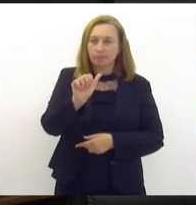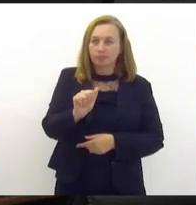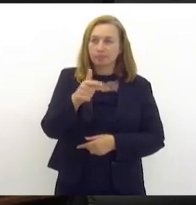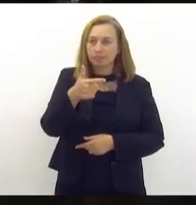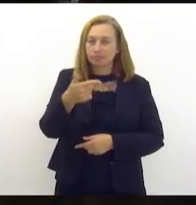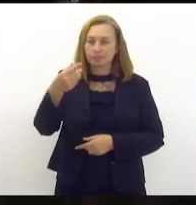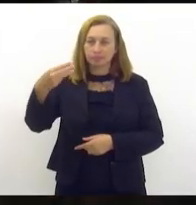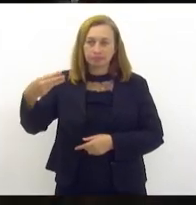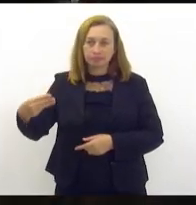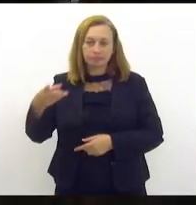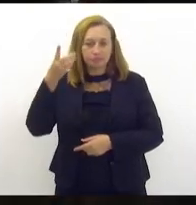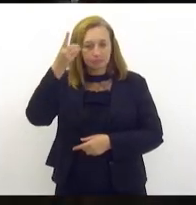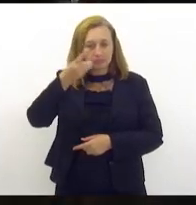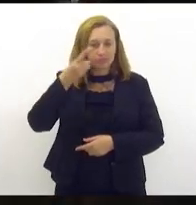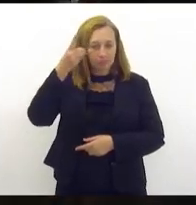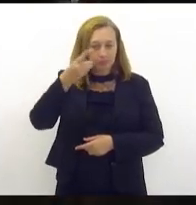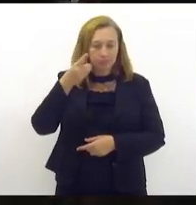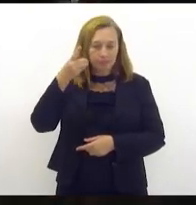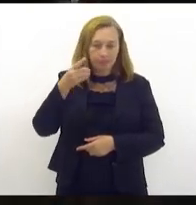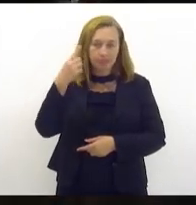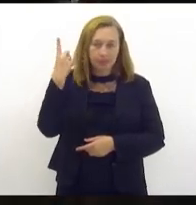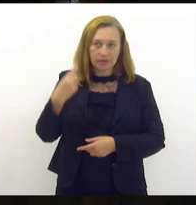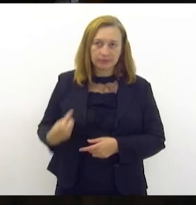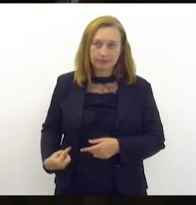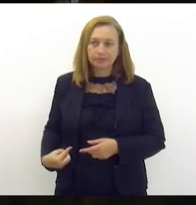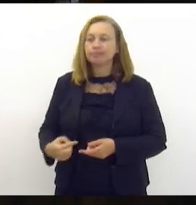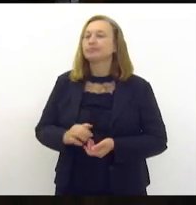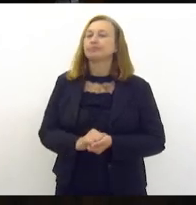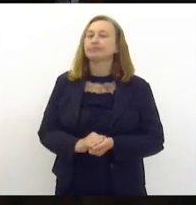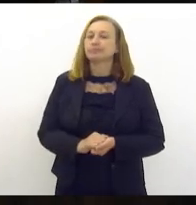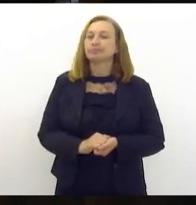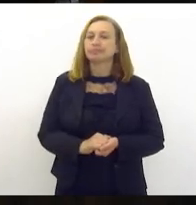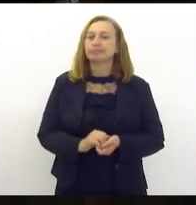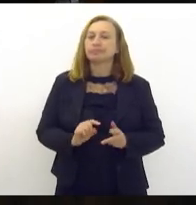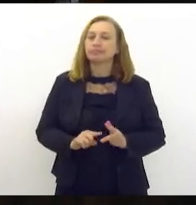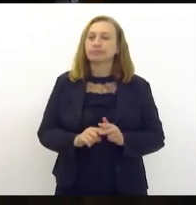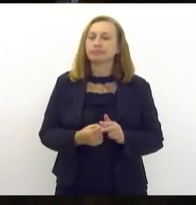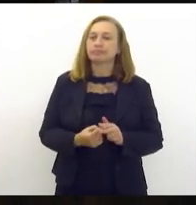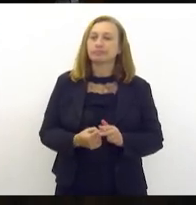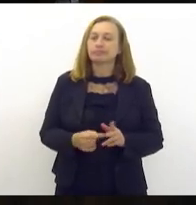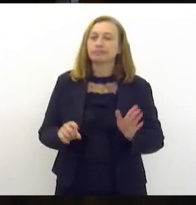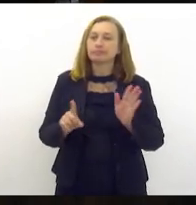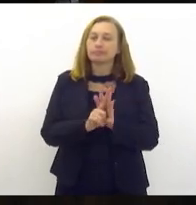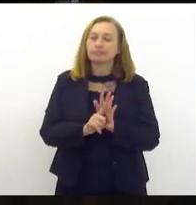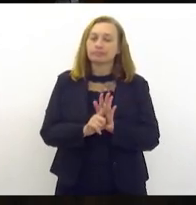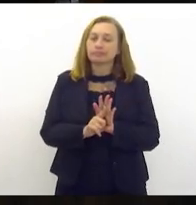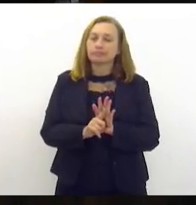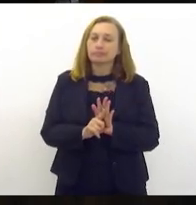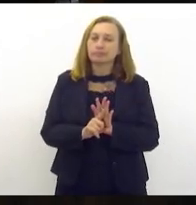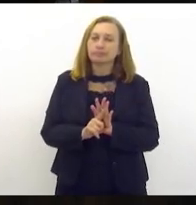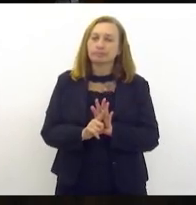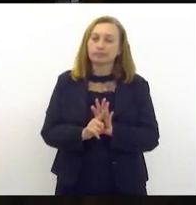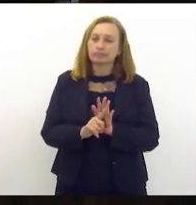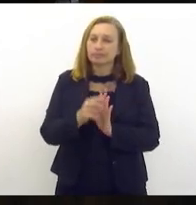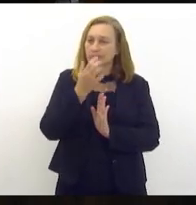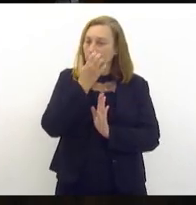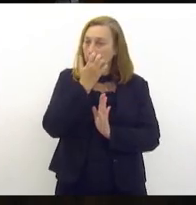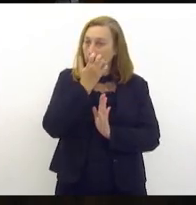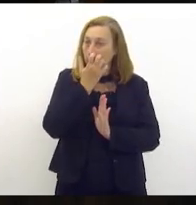376/2023, de autoria da deputada Dani Balbi, que altera a lei da Alex.